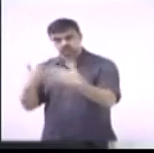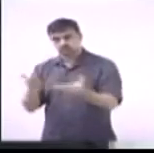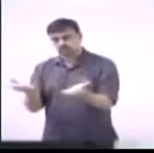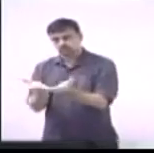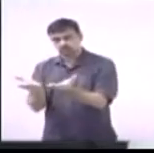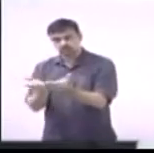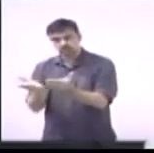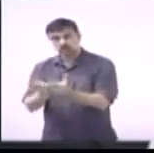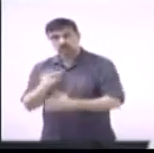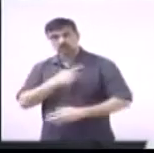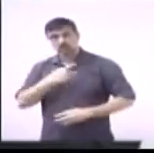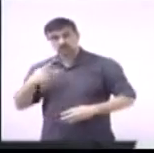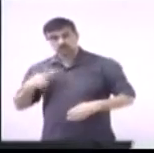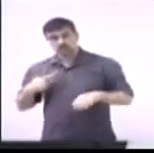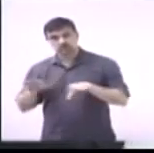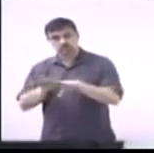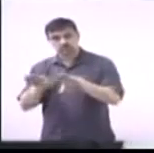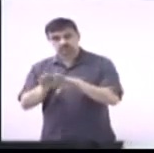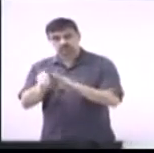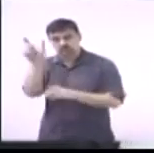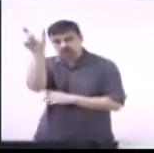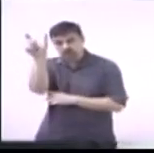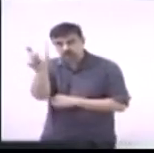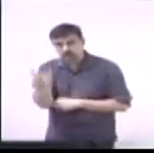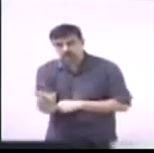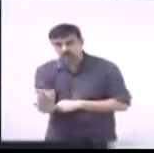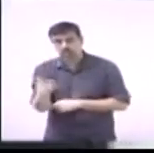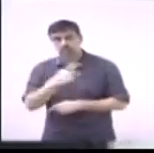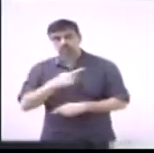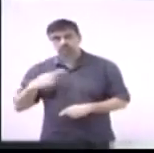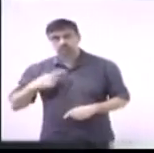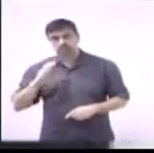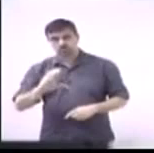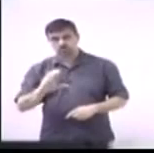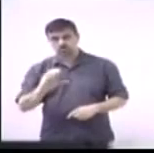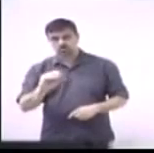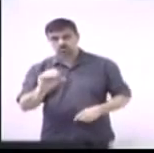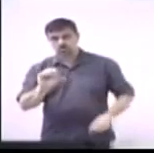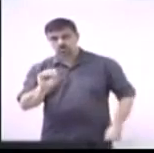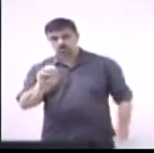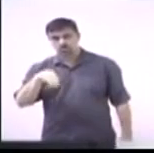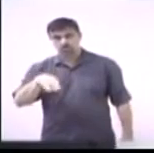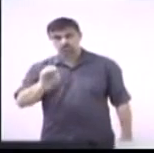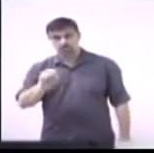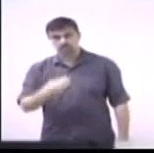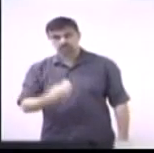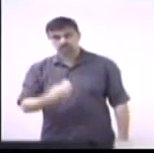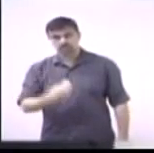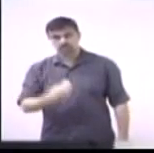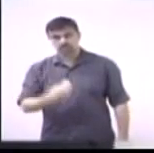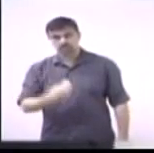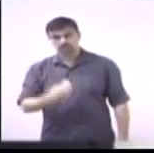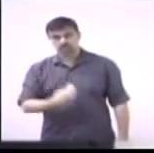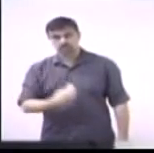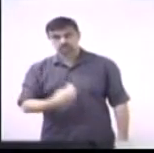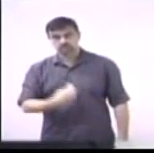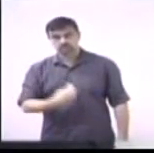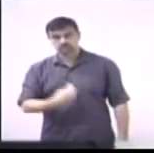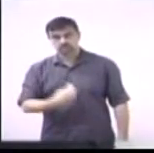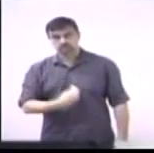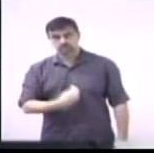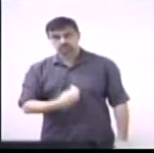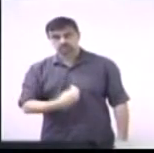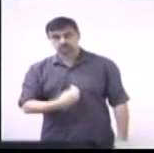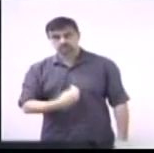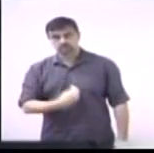evangélicos, pastores também aqui, na pessoa do pastor Cosme, que ainda está por aqui, e, pessoal, os membros, em nome do